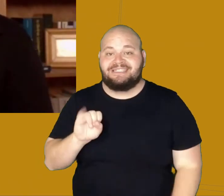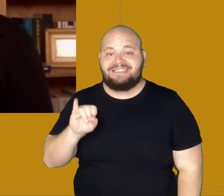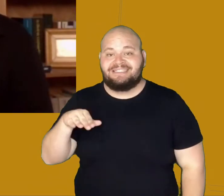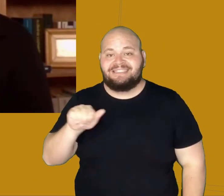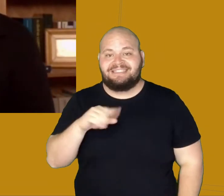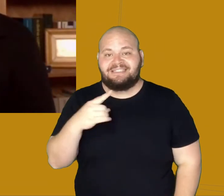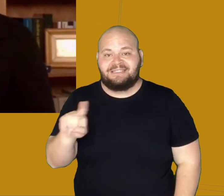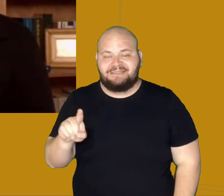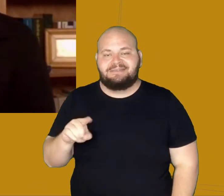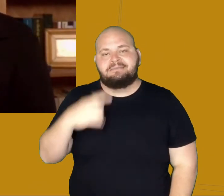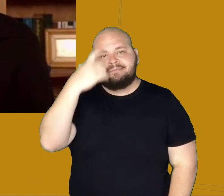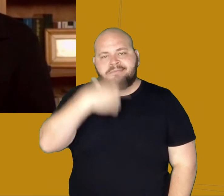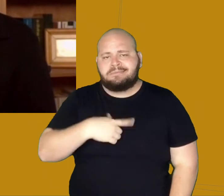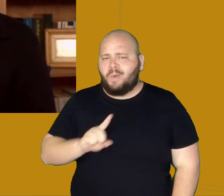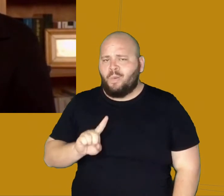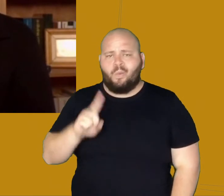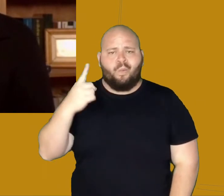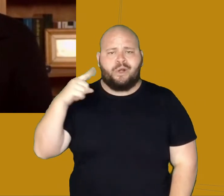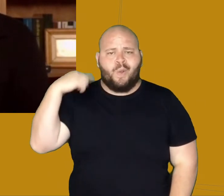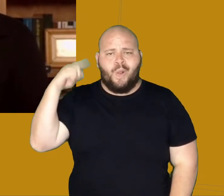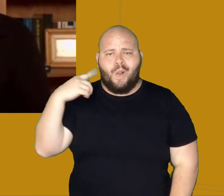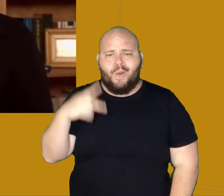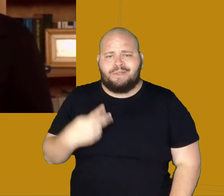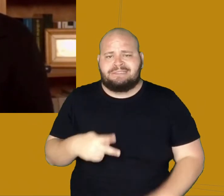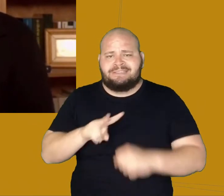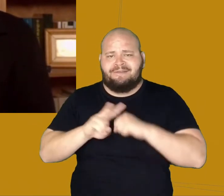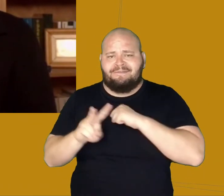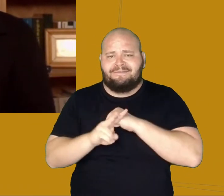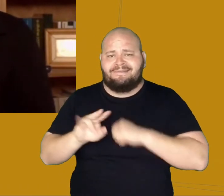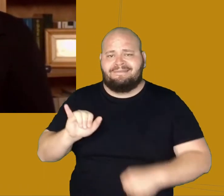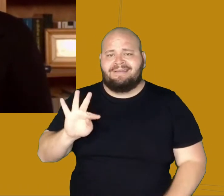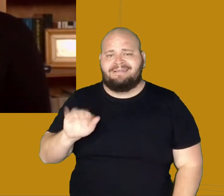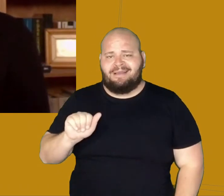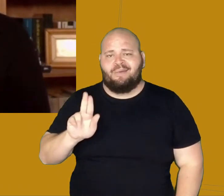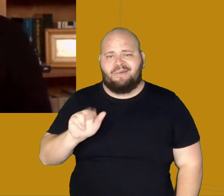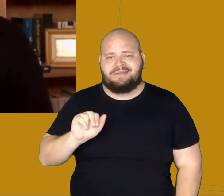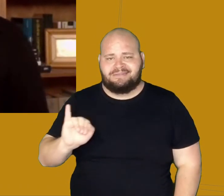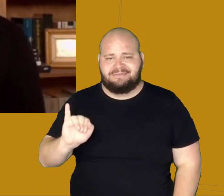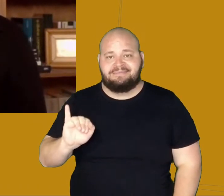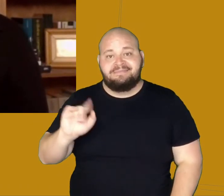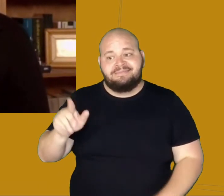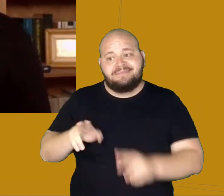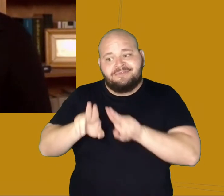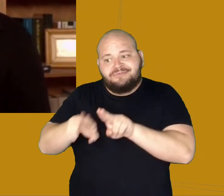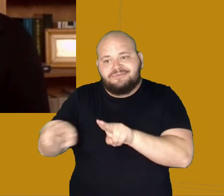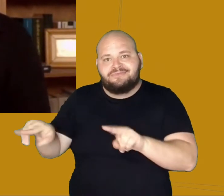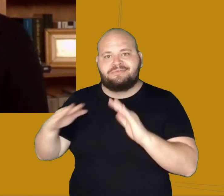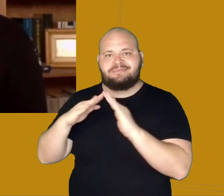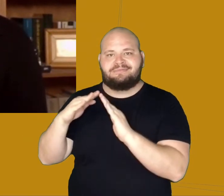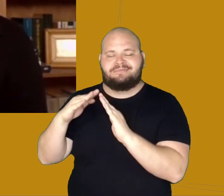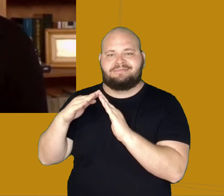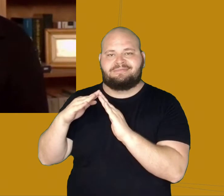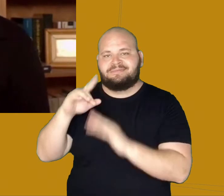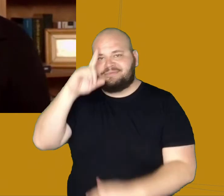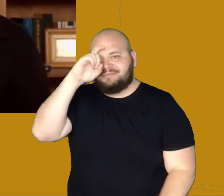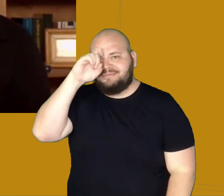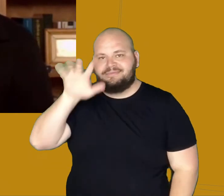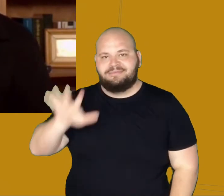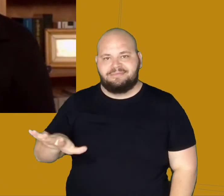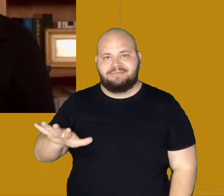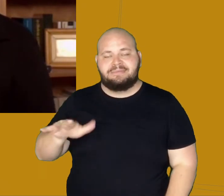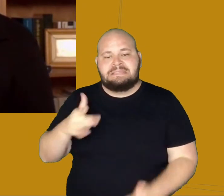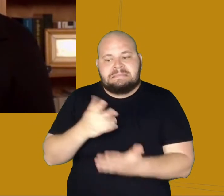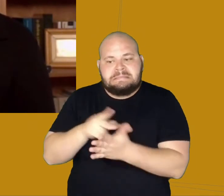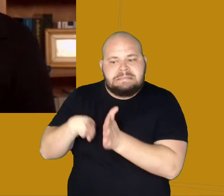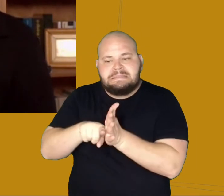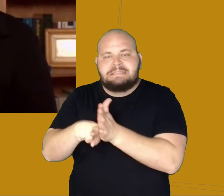Simão Bacamarte assume-se como o único insano de Itaguaí e se interna na Casa Verde, para estudar o seu próprio caso e buscar a